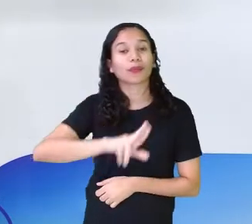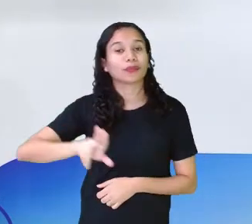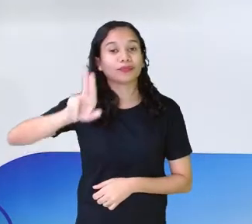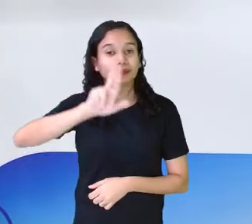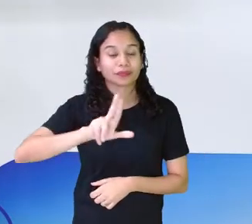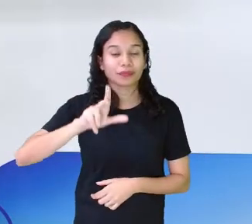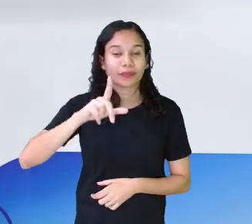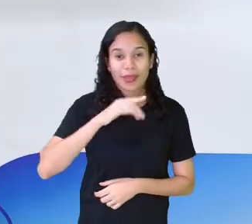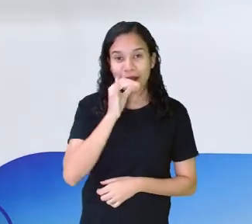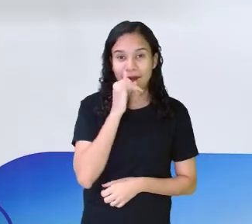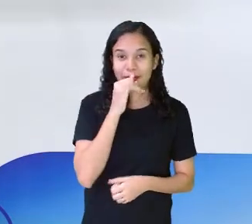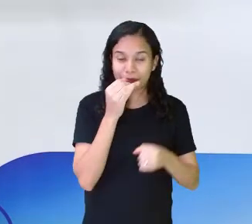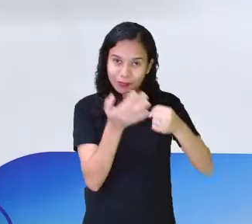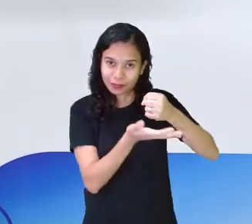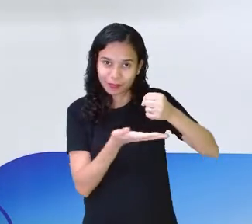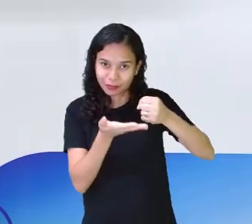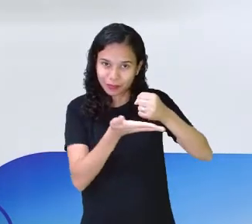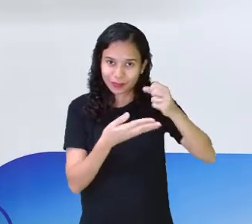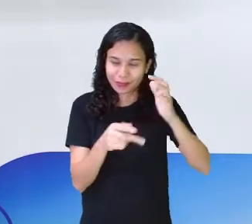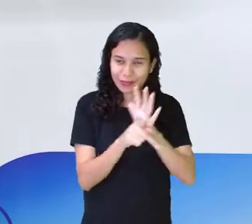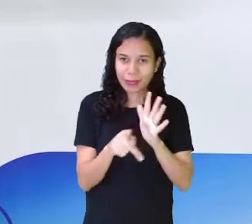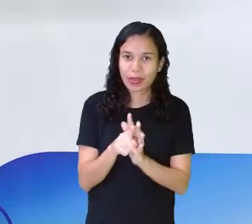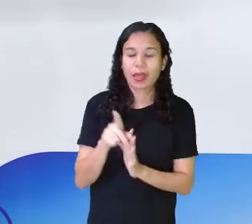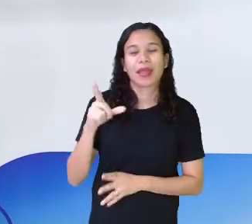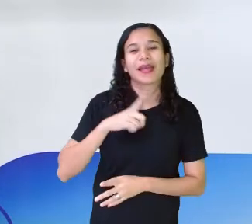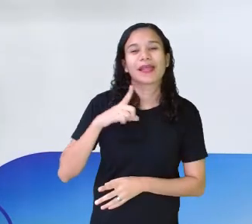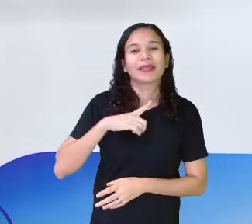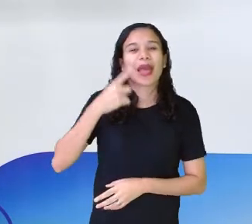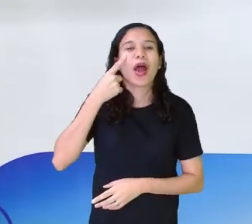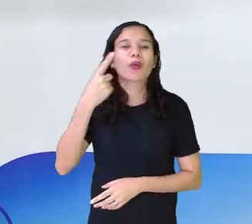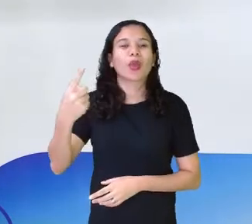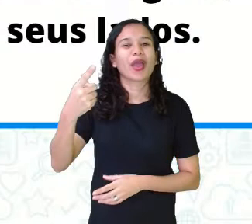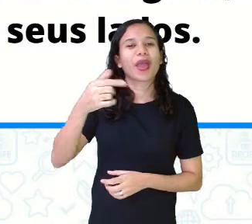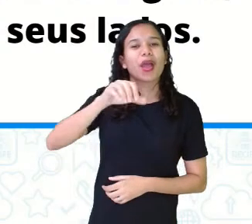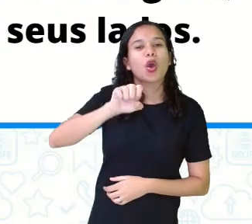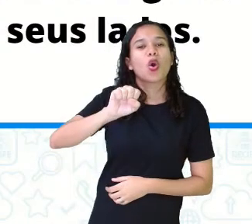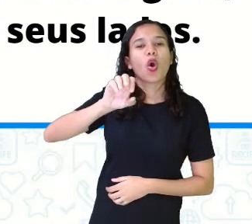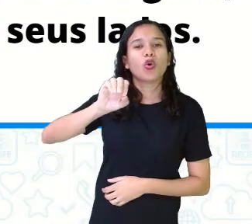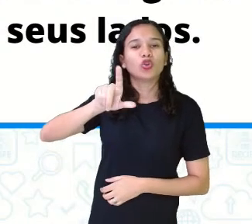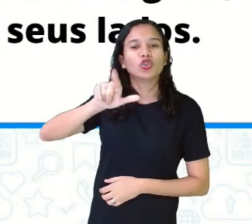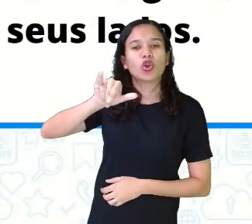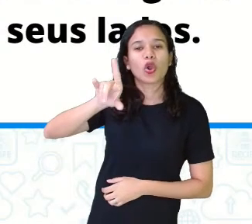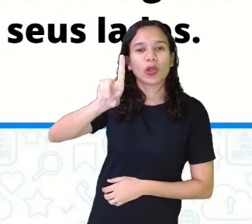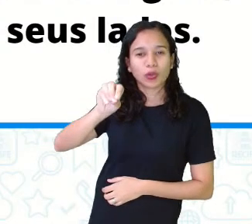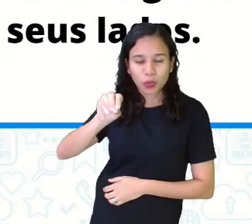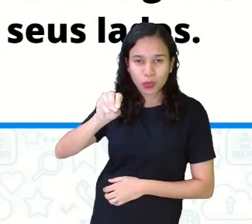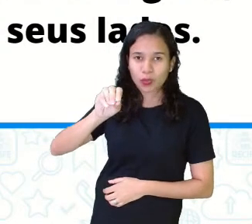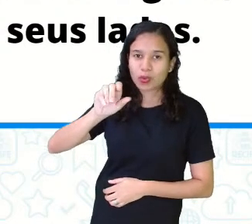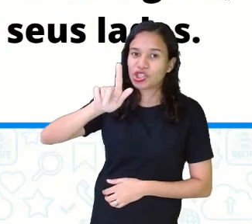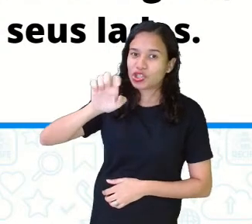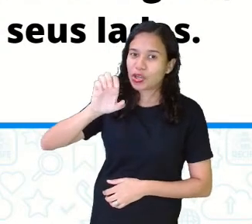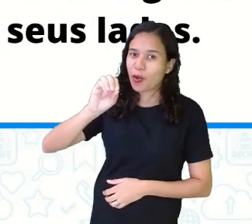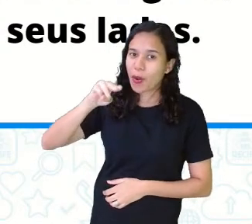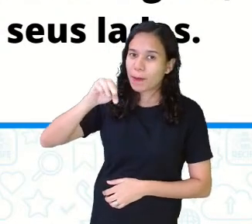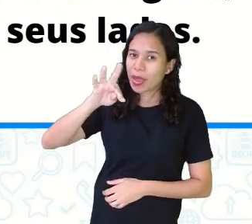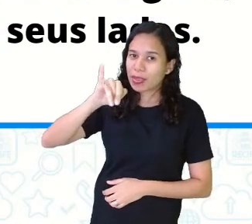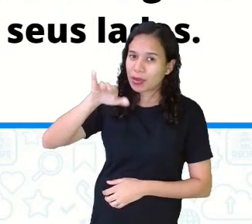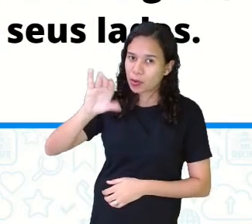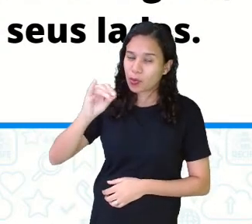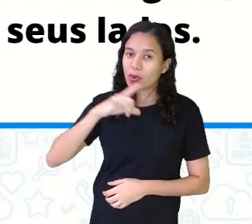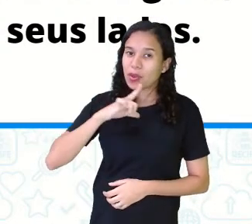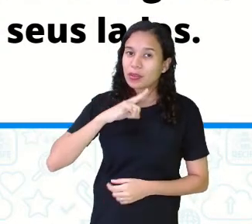utilizei como exemplo. Os sólidos geométricos possuem